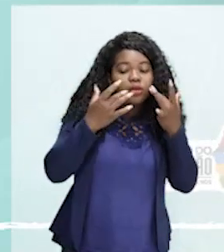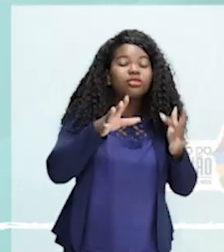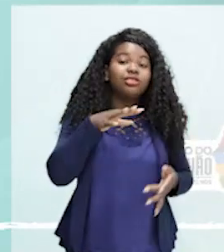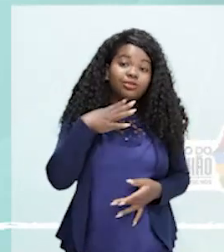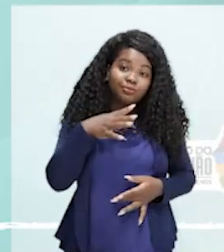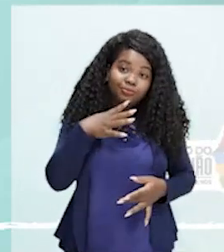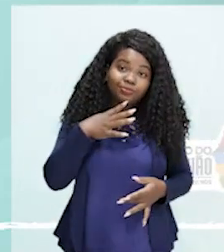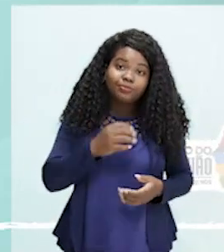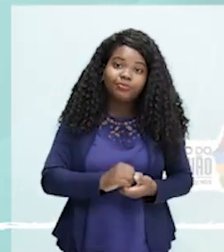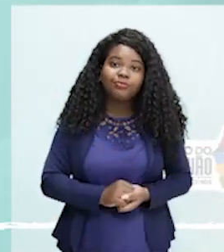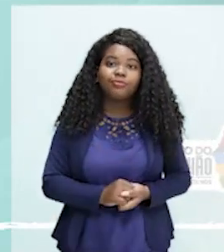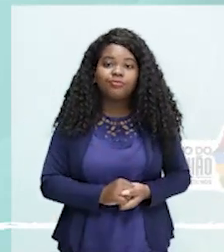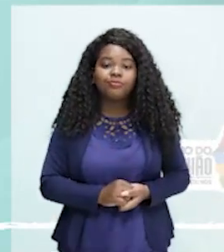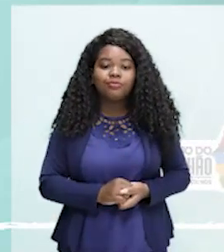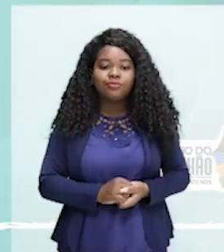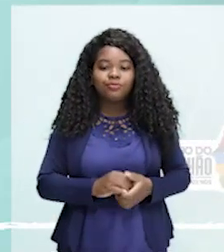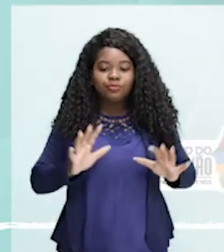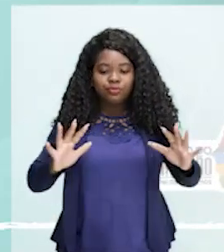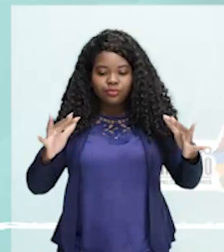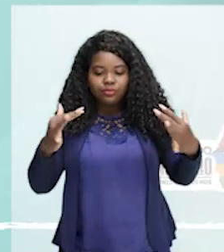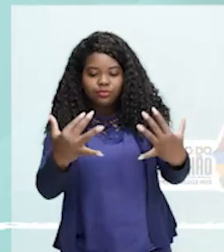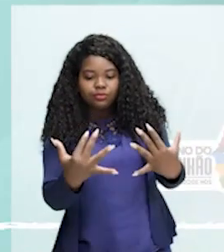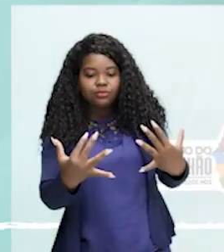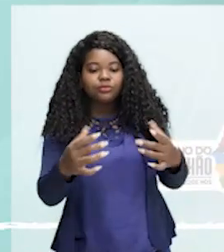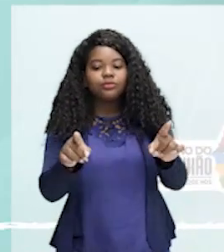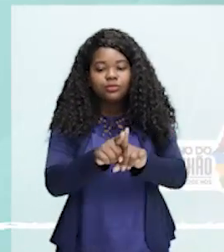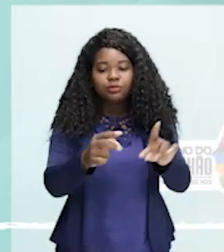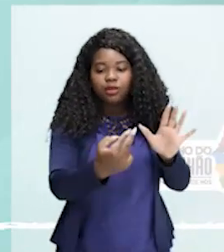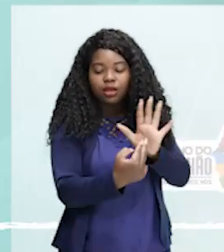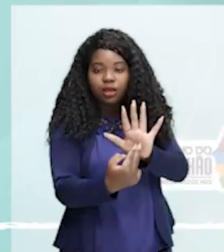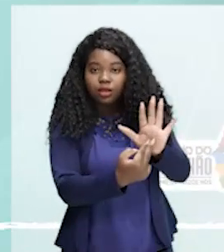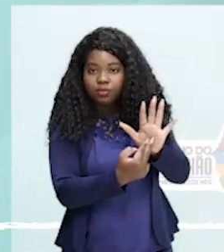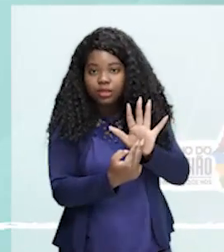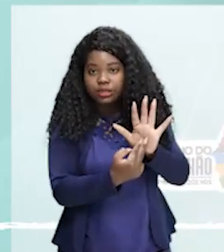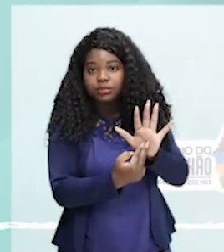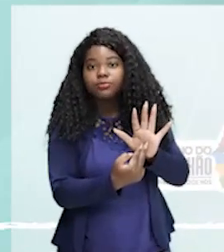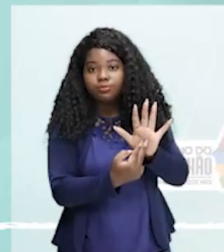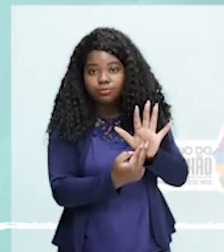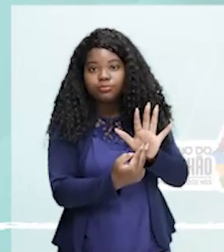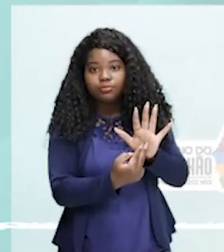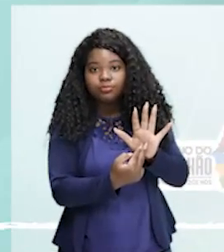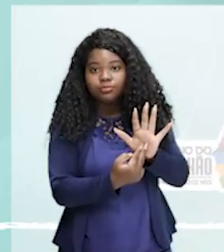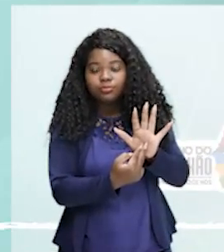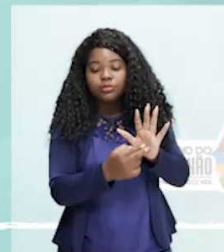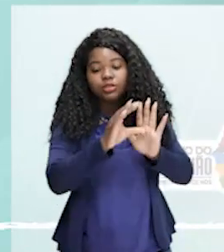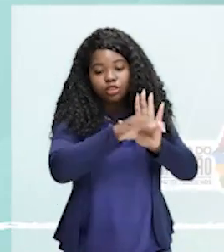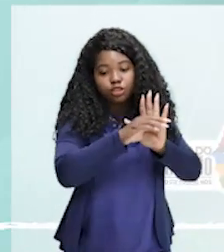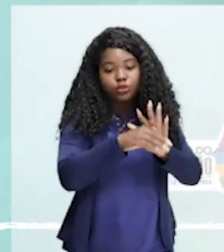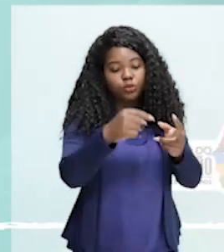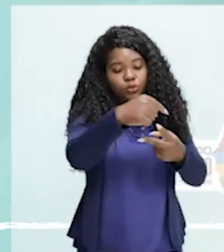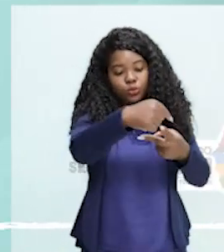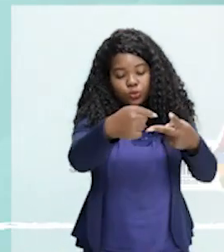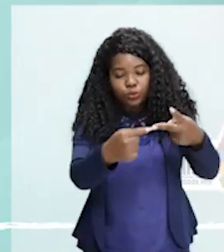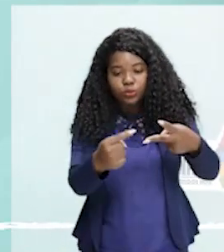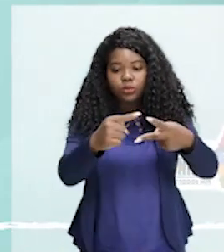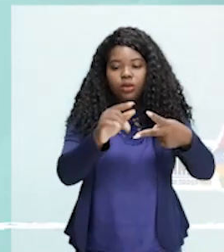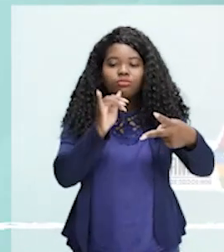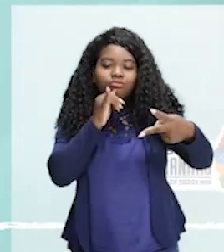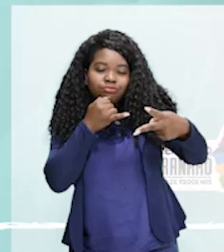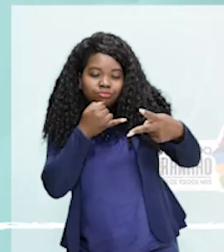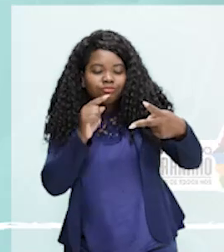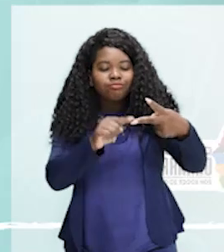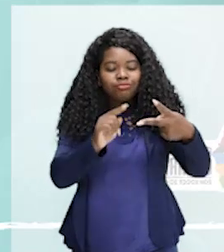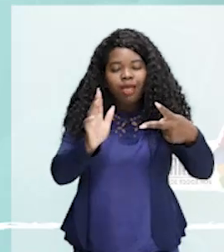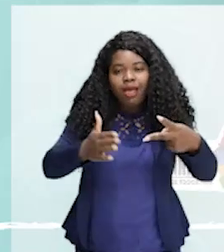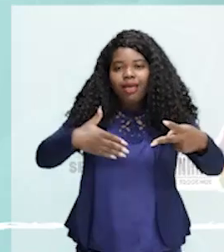né? Plateia e a representação. É eles que dão esse conceito das duas máscaras, uma triste, uma alegre,